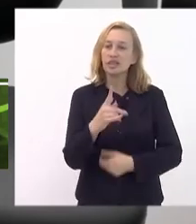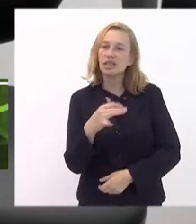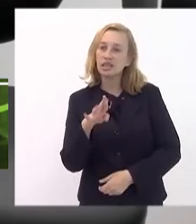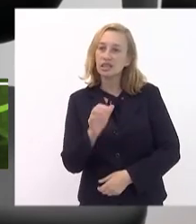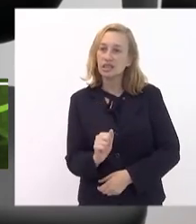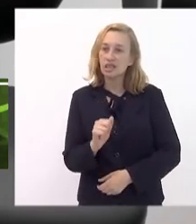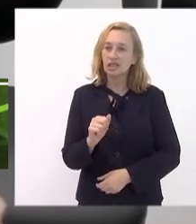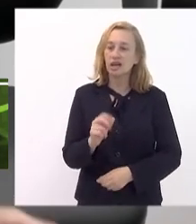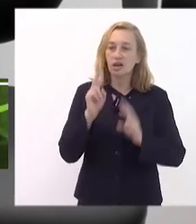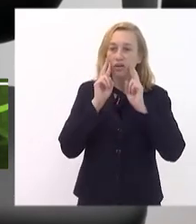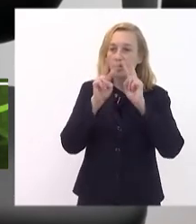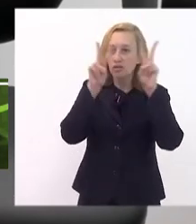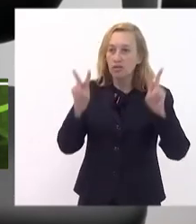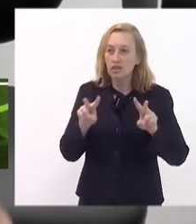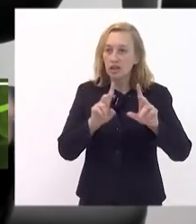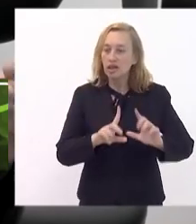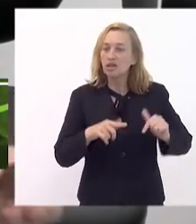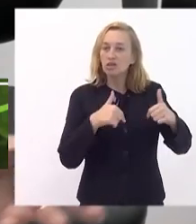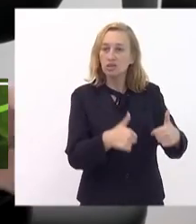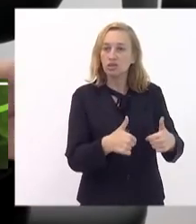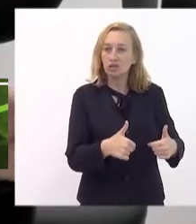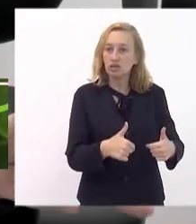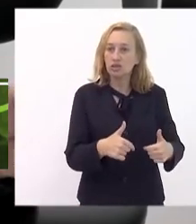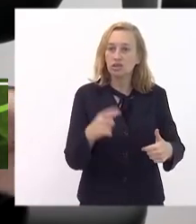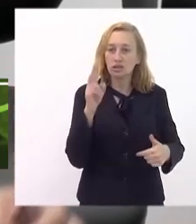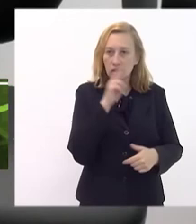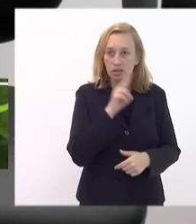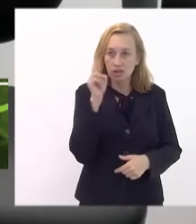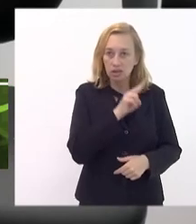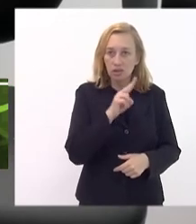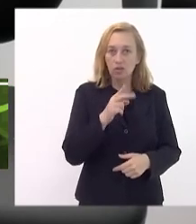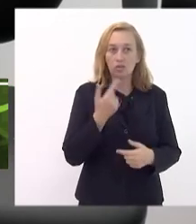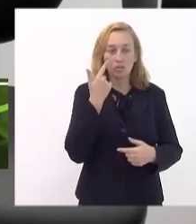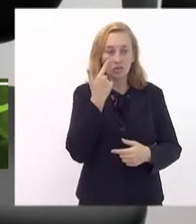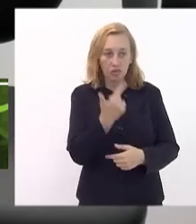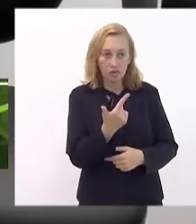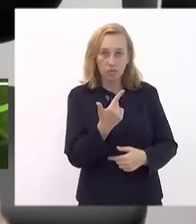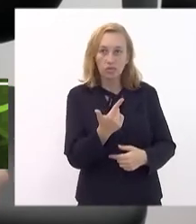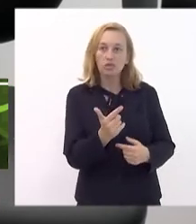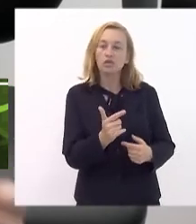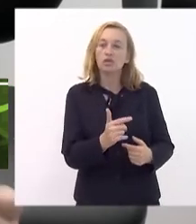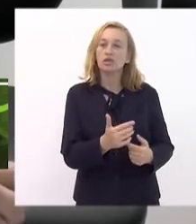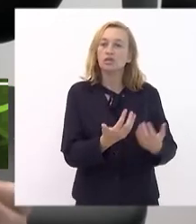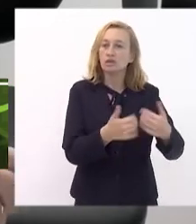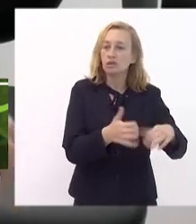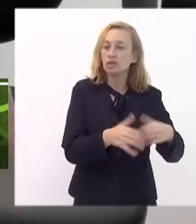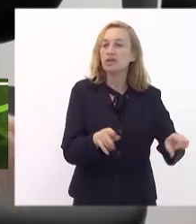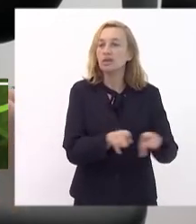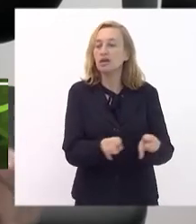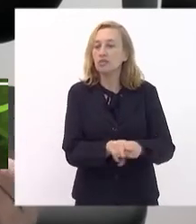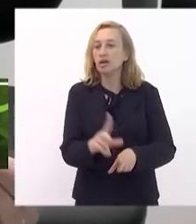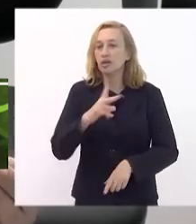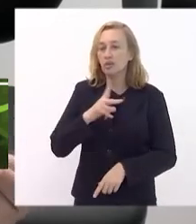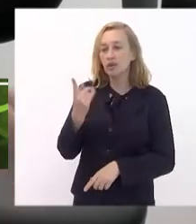visa mitigar ações emergenciais como essa, mas também a própria questão da